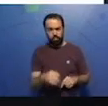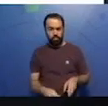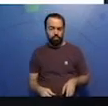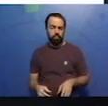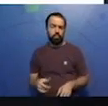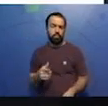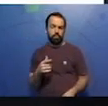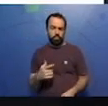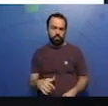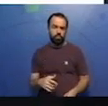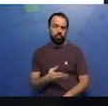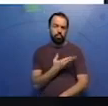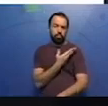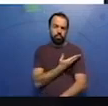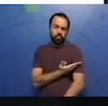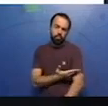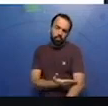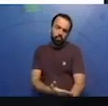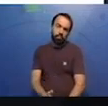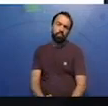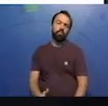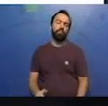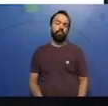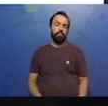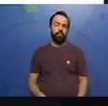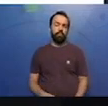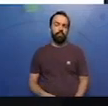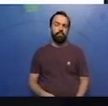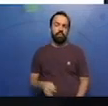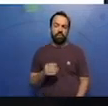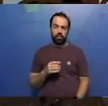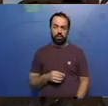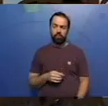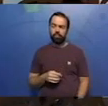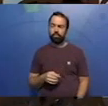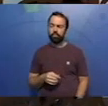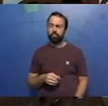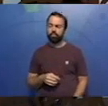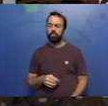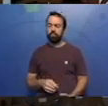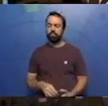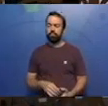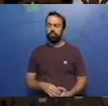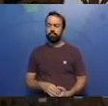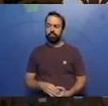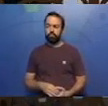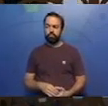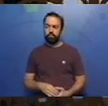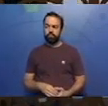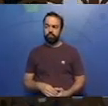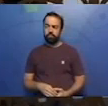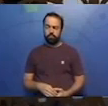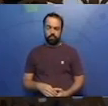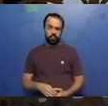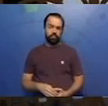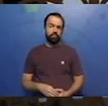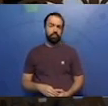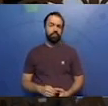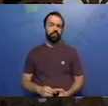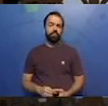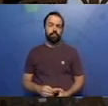analisando as horas no relógio analógico, você já vai estar bem familiarizado. Vamos lá? Continuando a nossa leitura aqui,